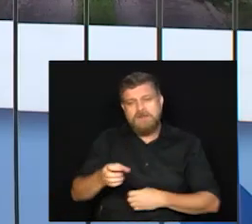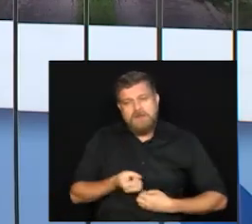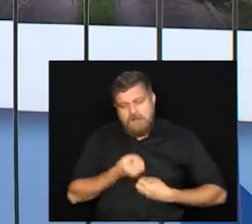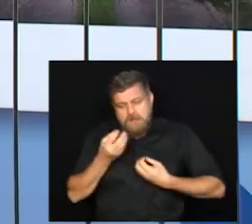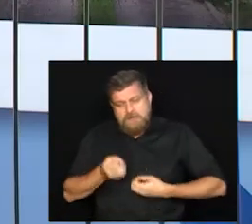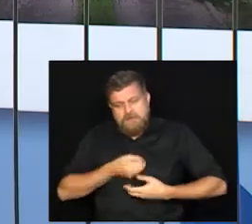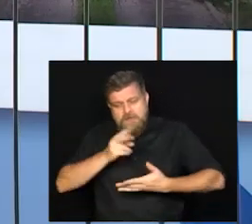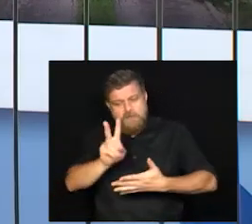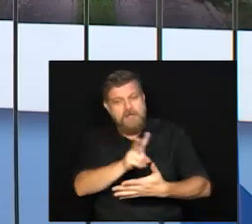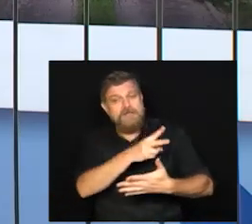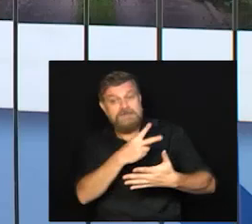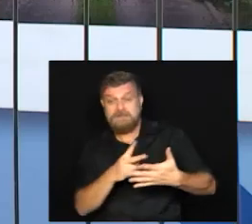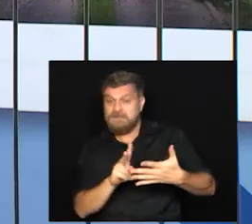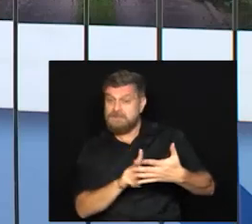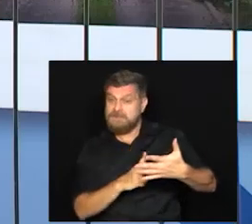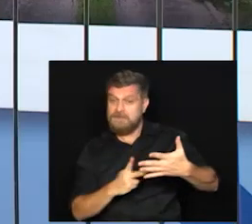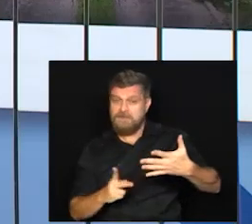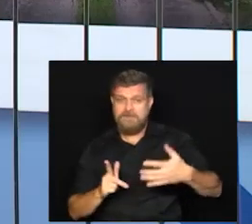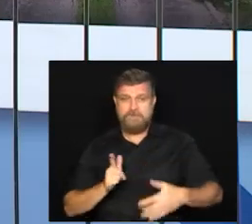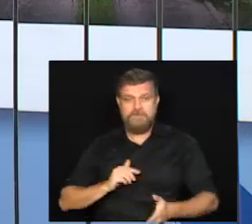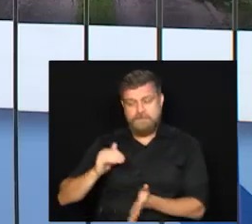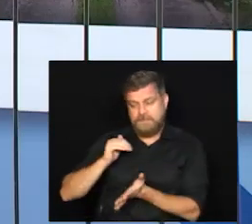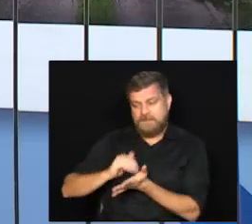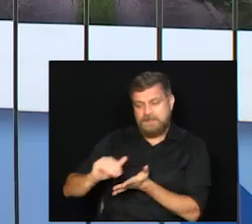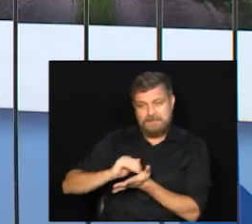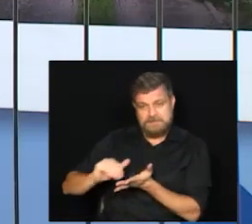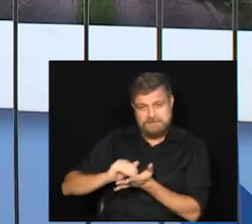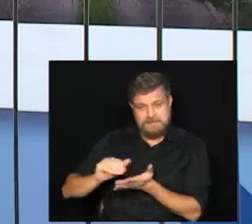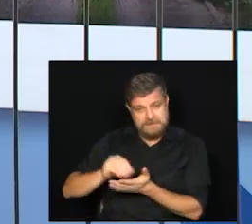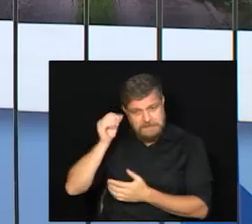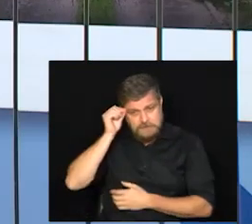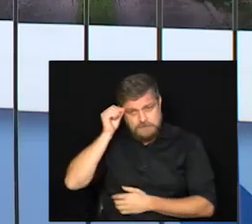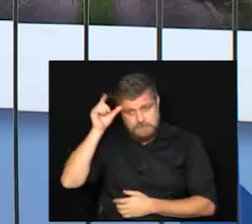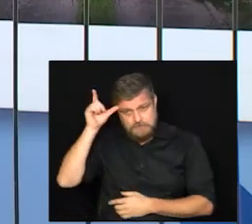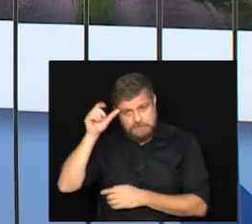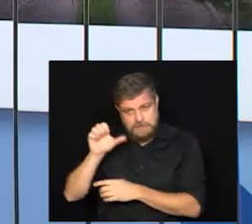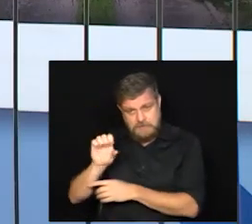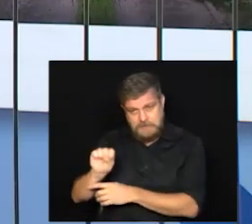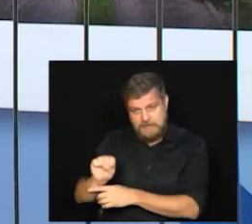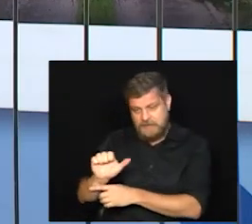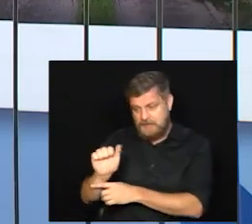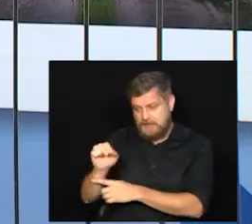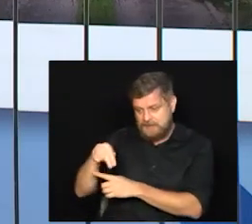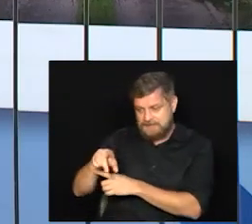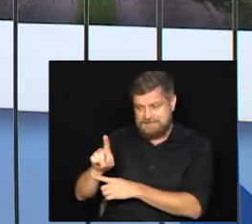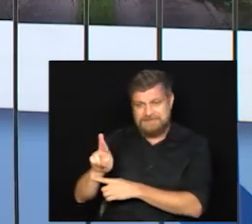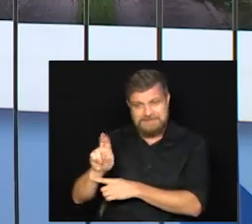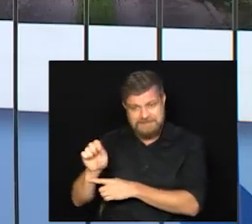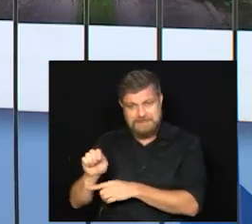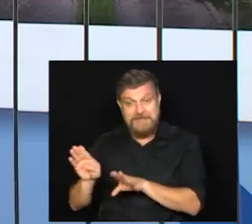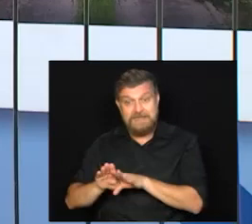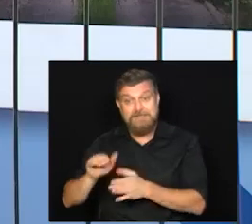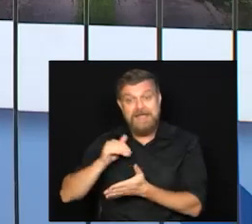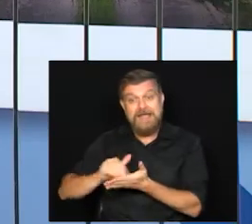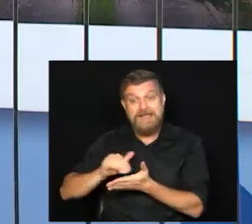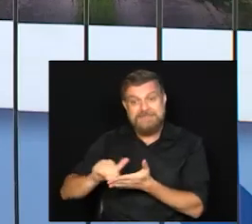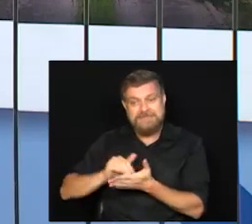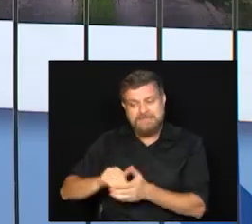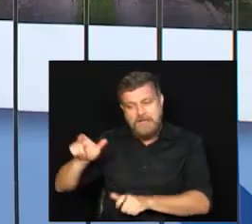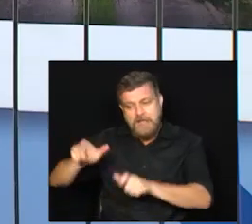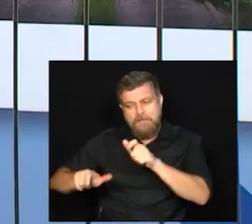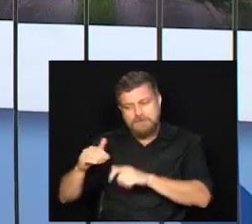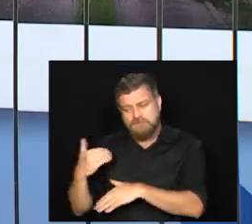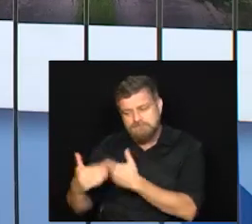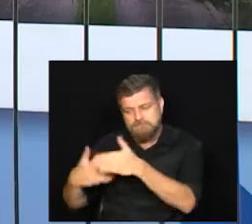nós teremos a participação da secretária municipal de cultura, a Sandra Ciossi, também da secretária de desenvolvimento de